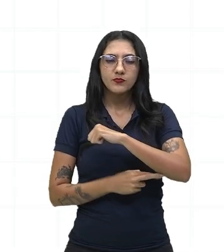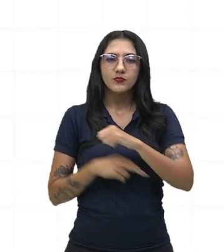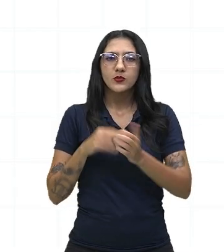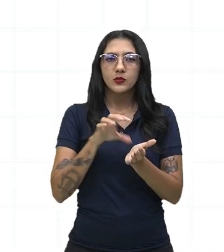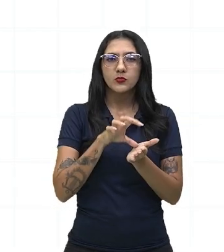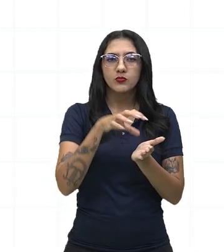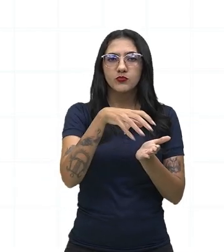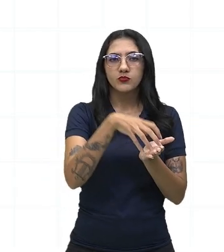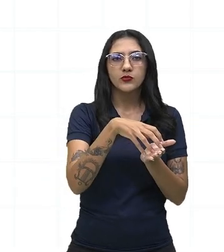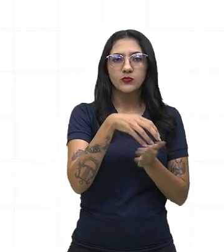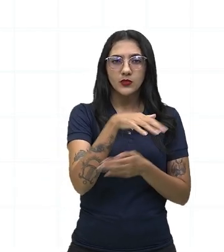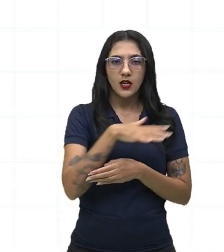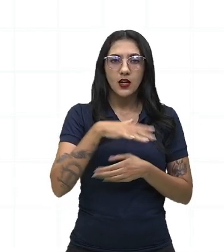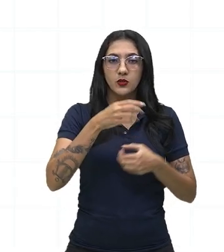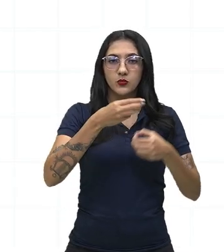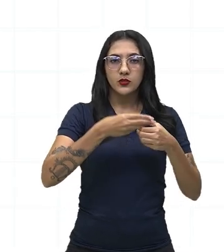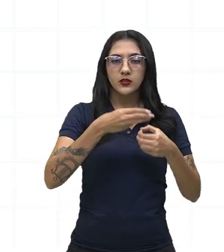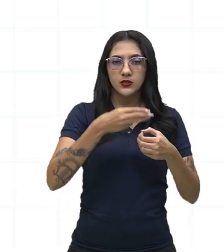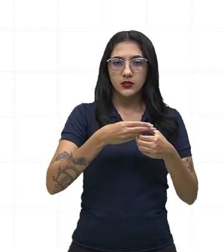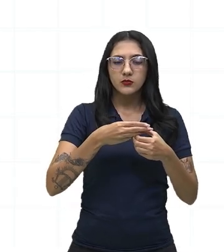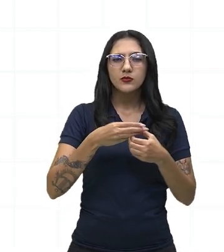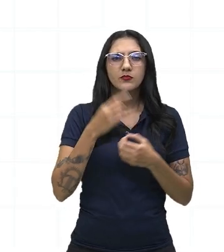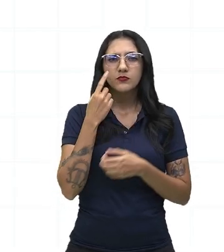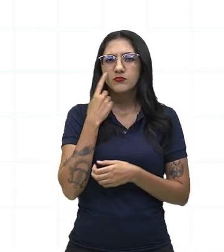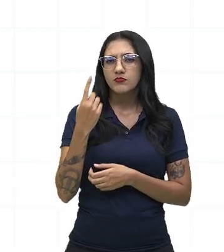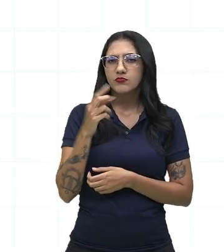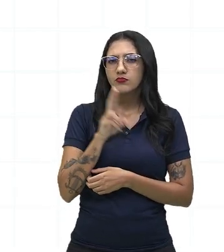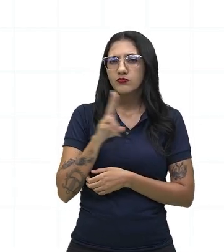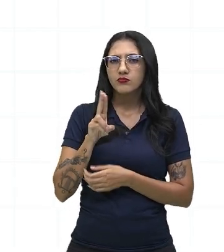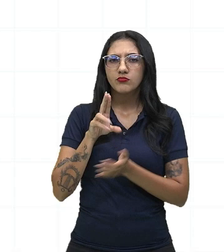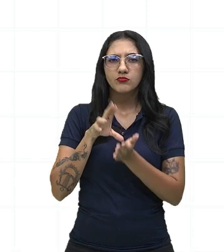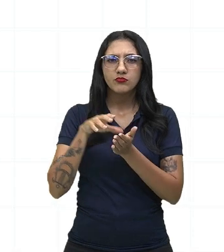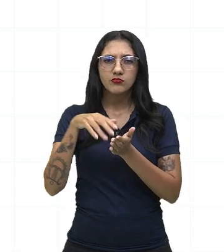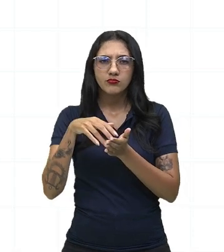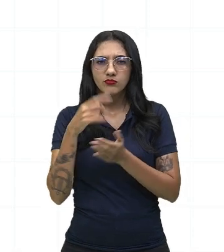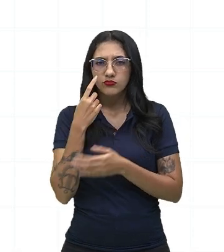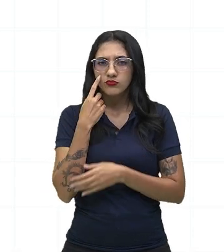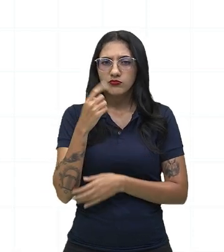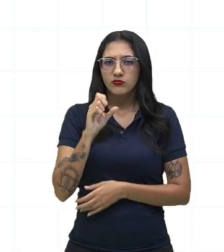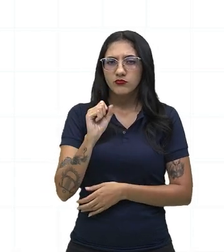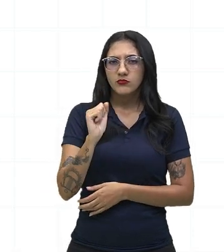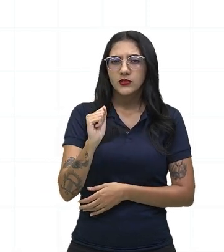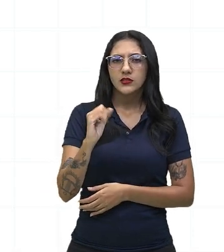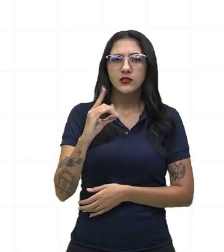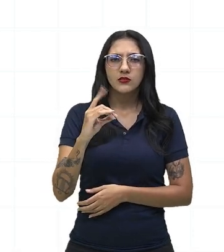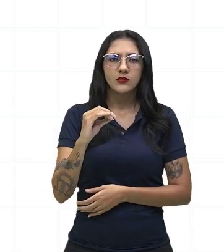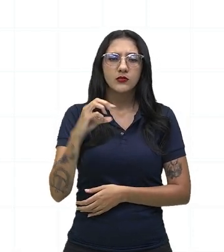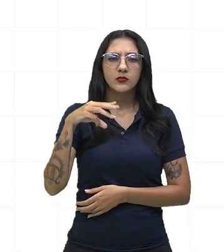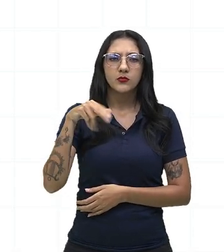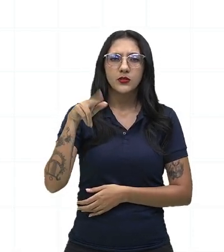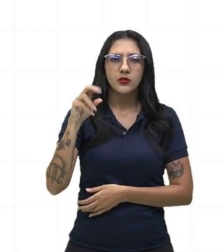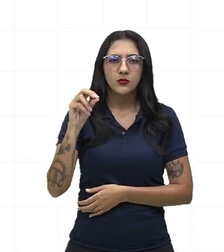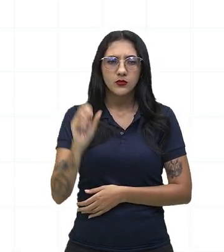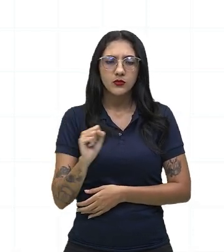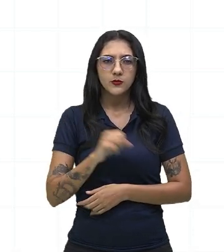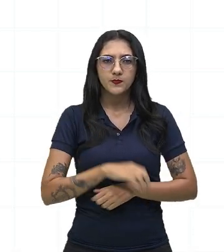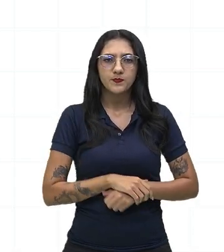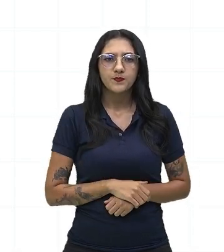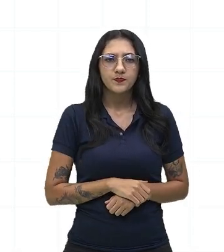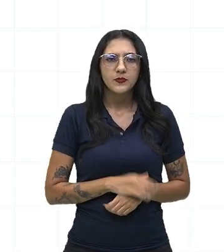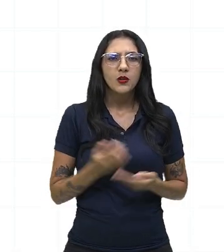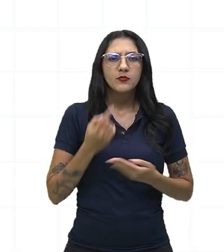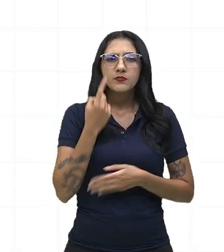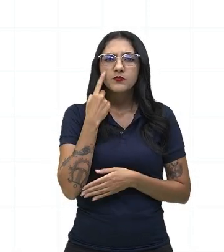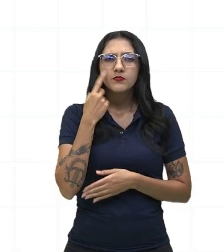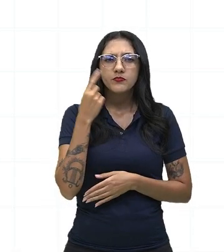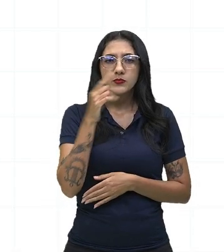novo distrito que foi reconhecido, nós temos aí São Domingos do Guaporé. E aí no Amazonas, né, para a gente observar,